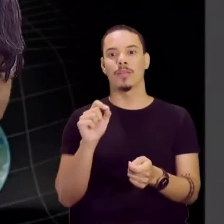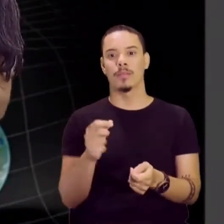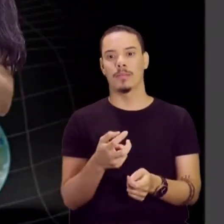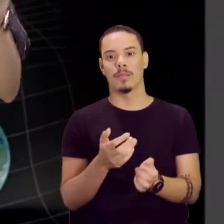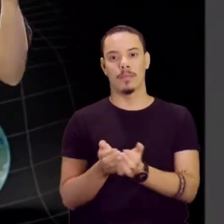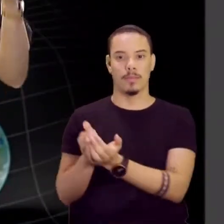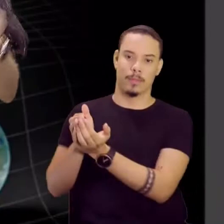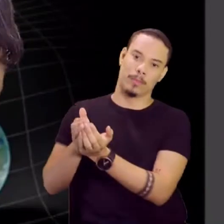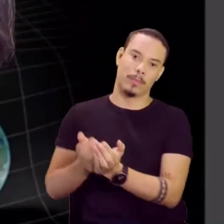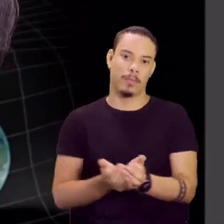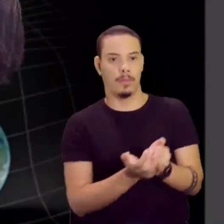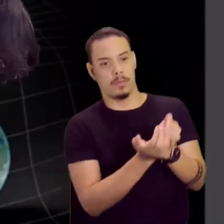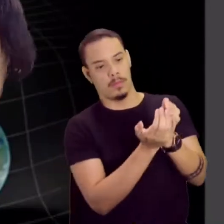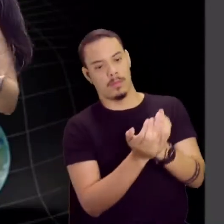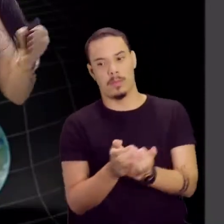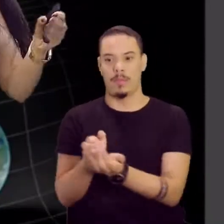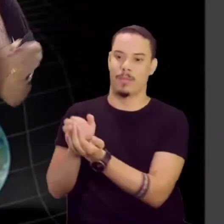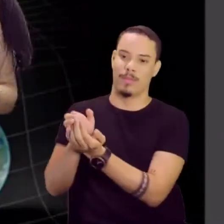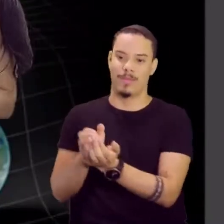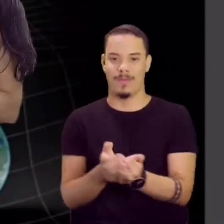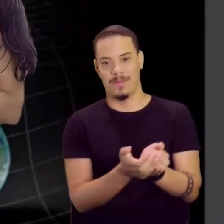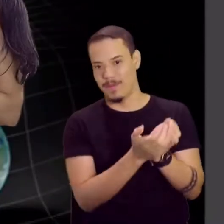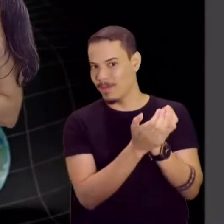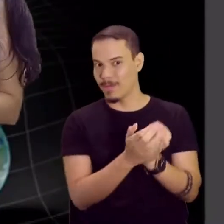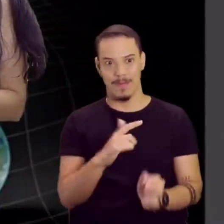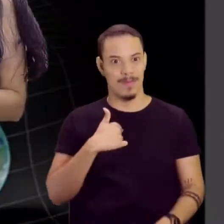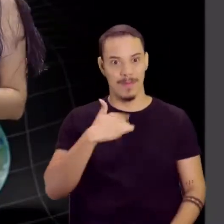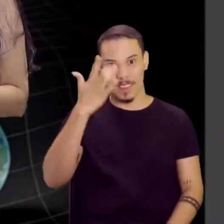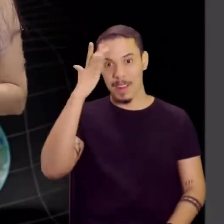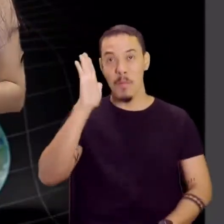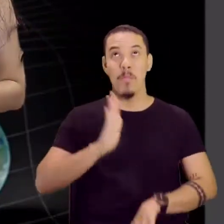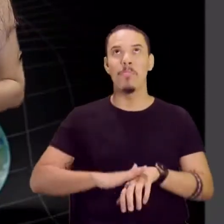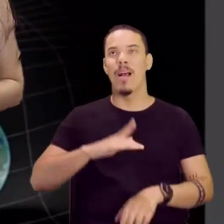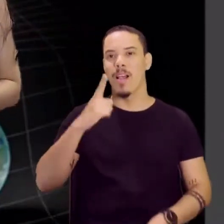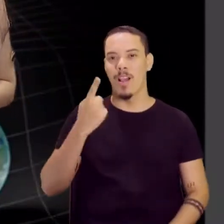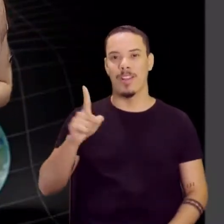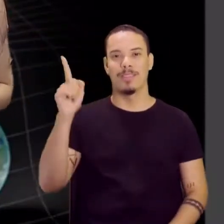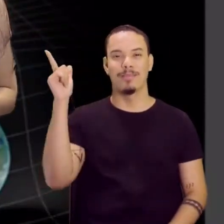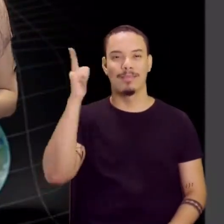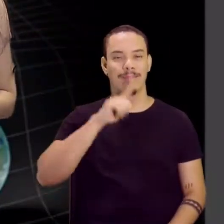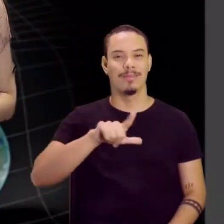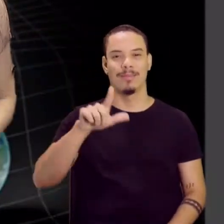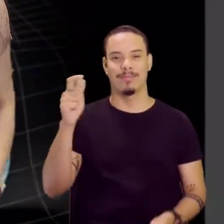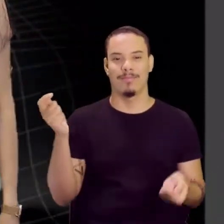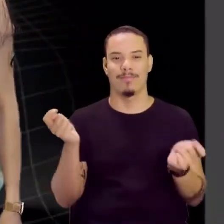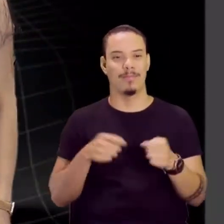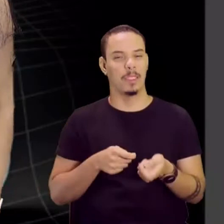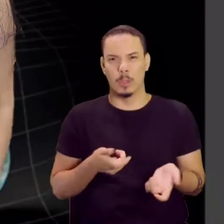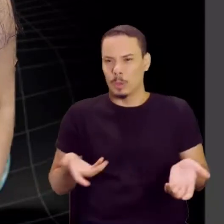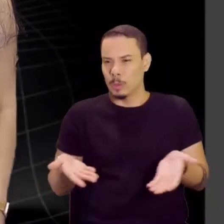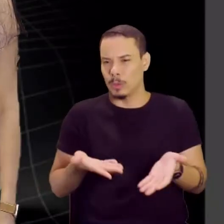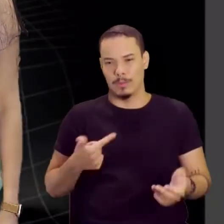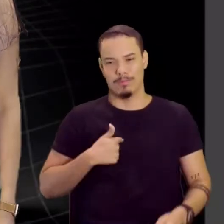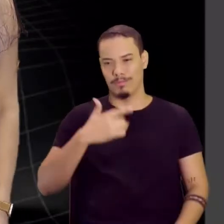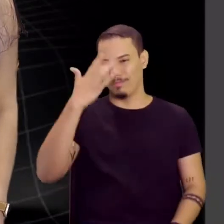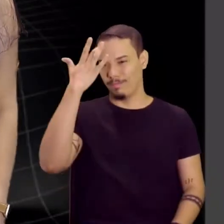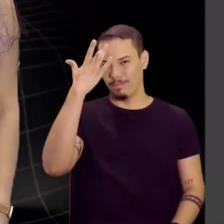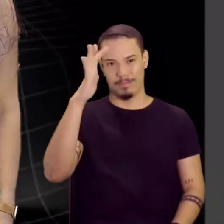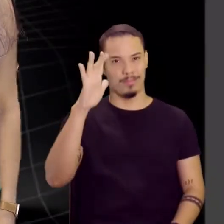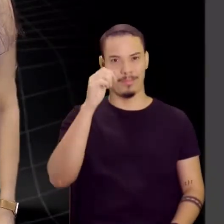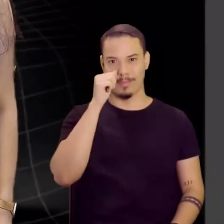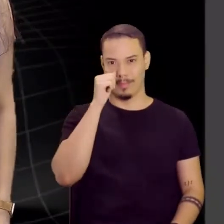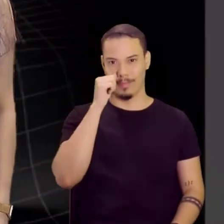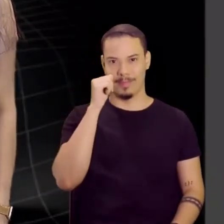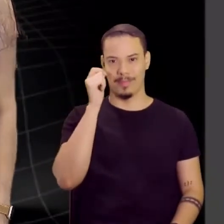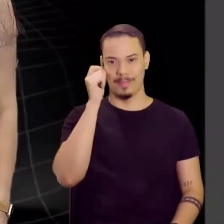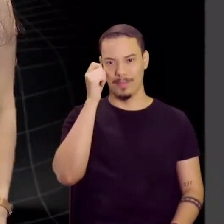gente já tem o kamikaze lá que A gente fica só quer saber quem conseguia lançar mais longe, né? Eu não sei se hoje tem isso, que eu quase não vou em parque,